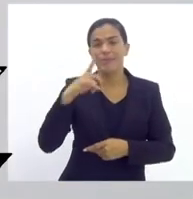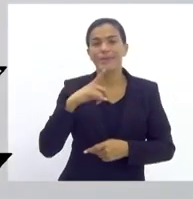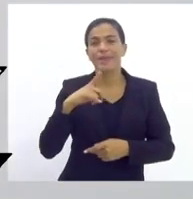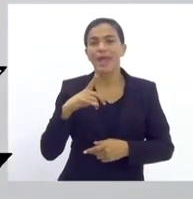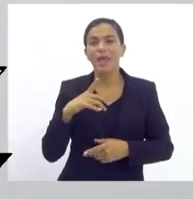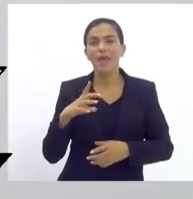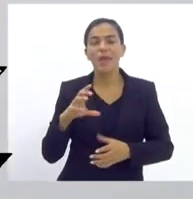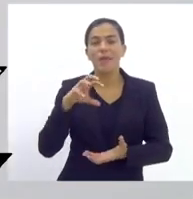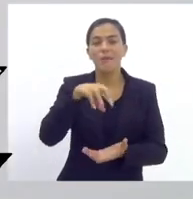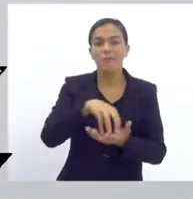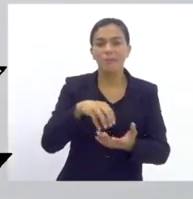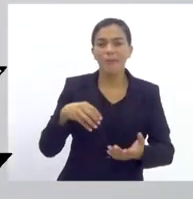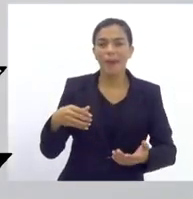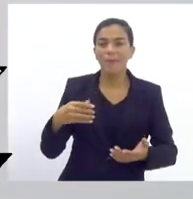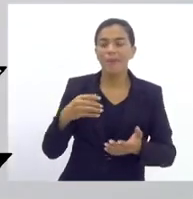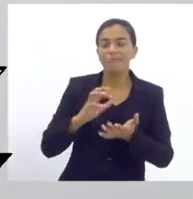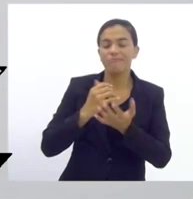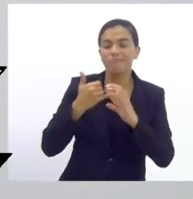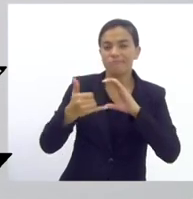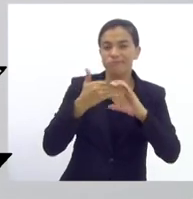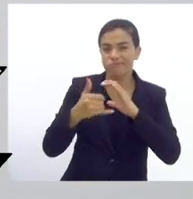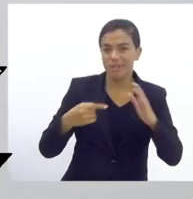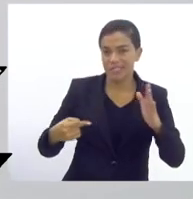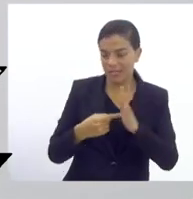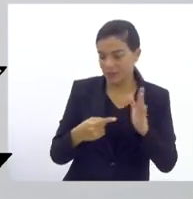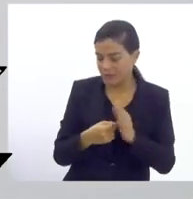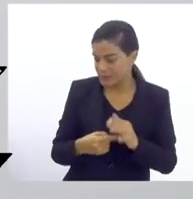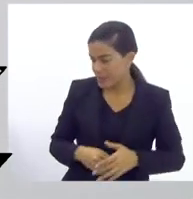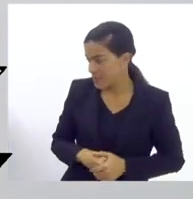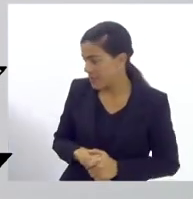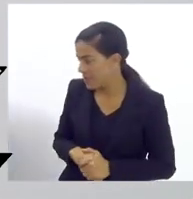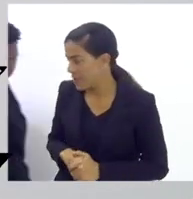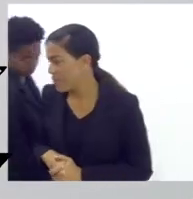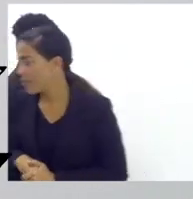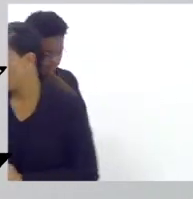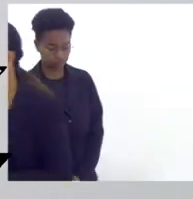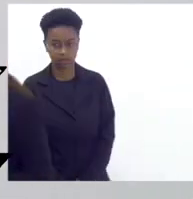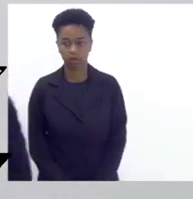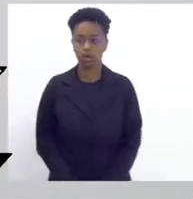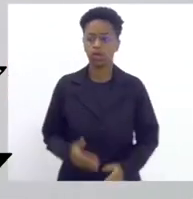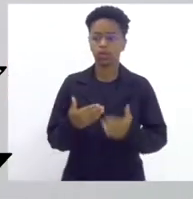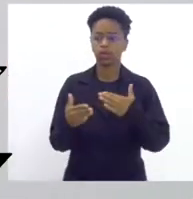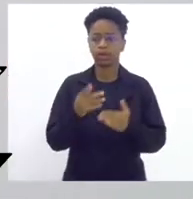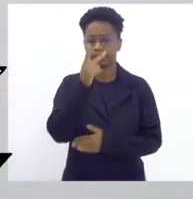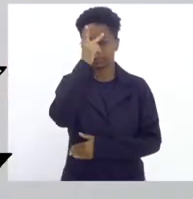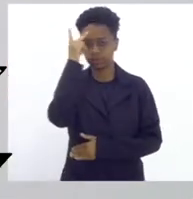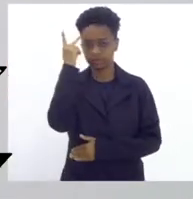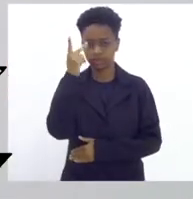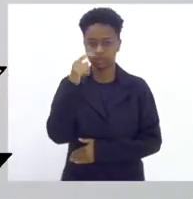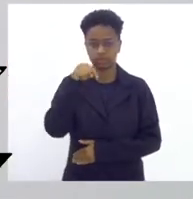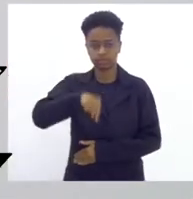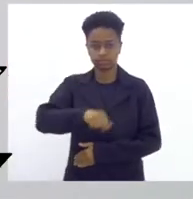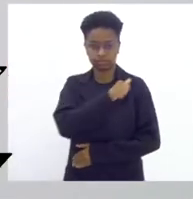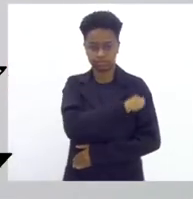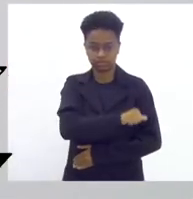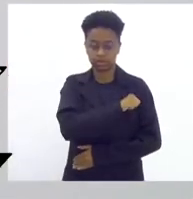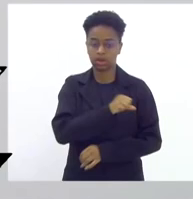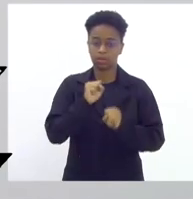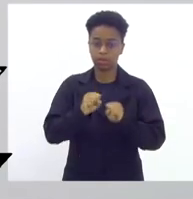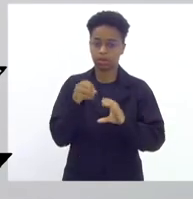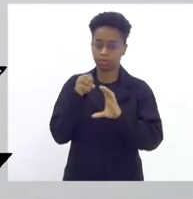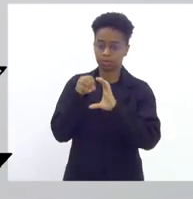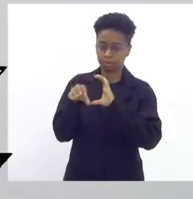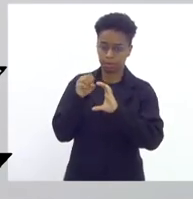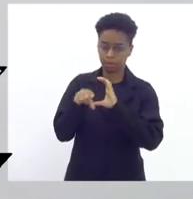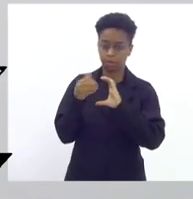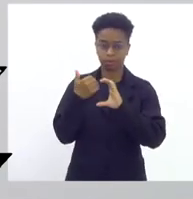canal de denúncia por Zap o Zap da Cidadania onde qualquer cidadão Fluminense pode mandar mensagens e receber acesso